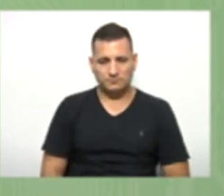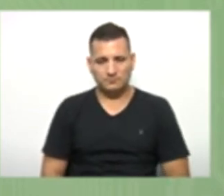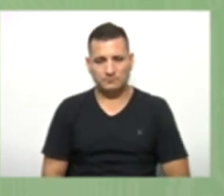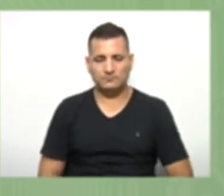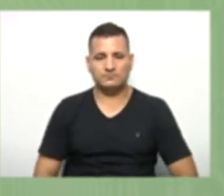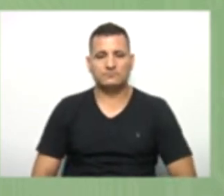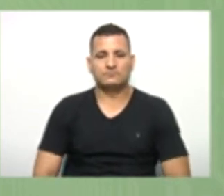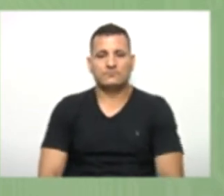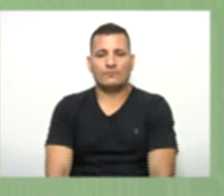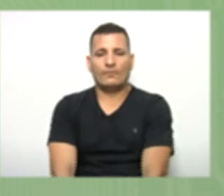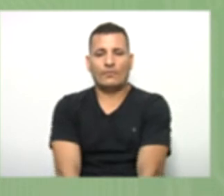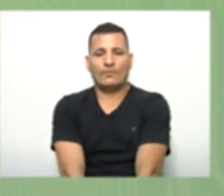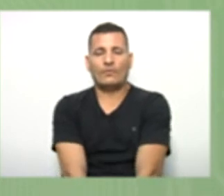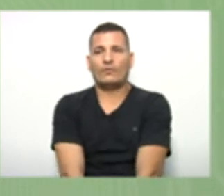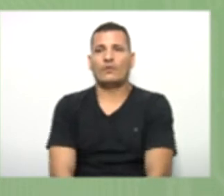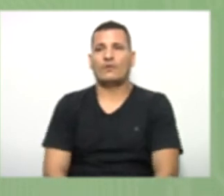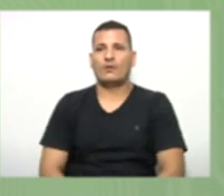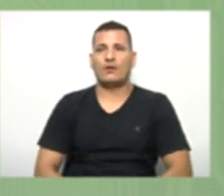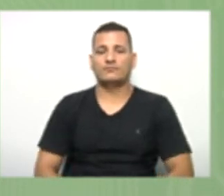10.000